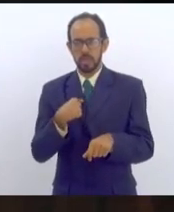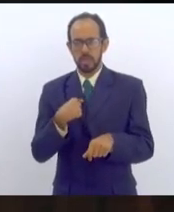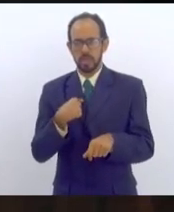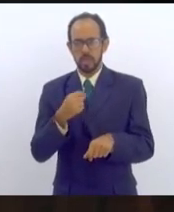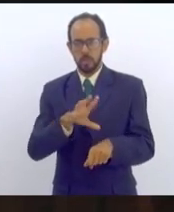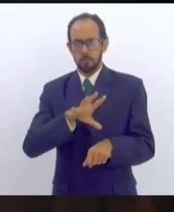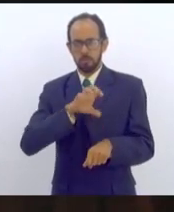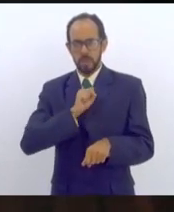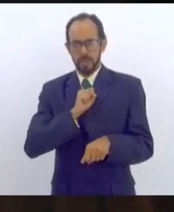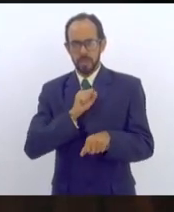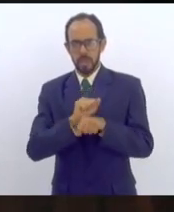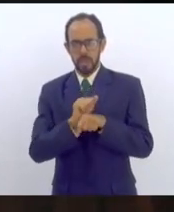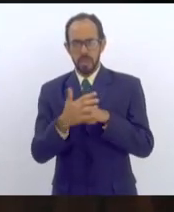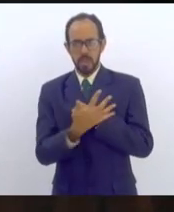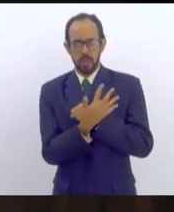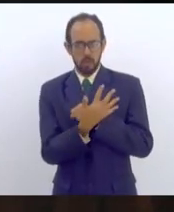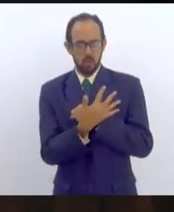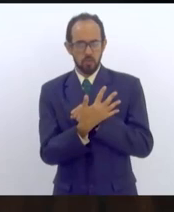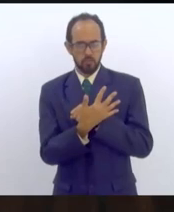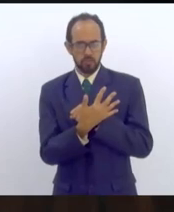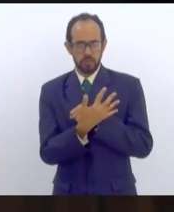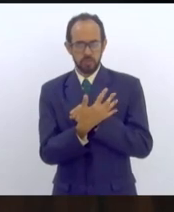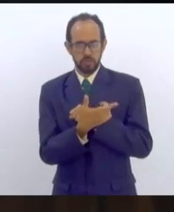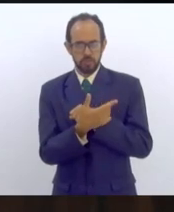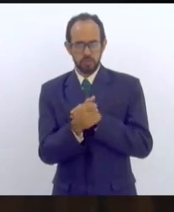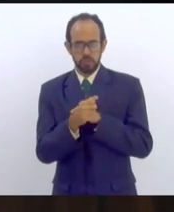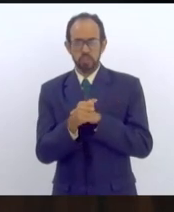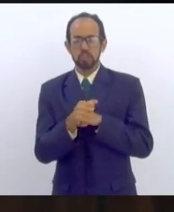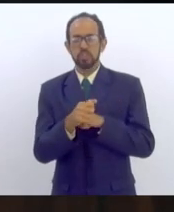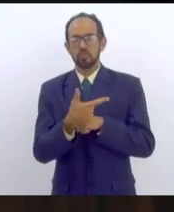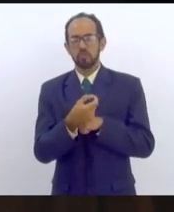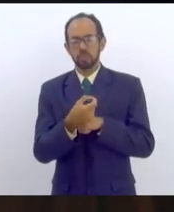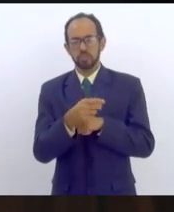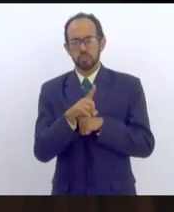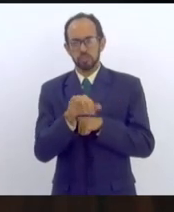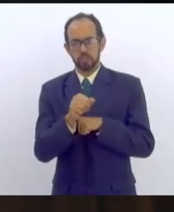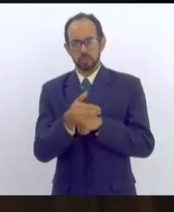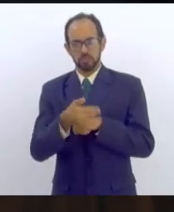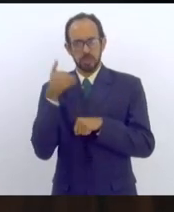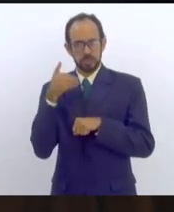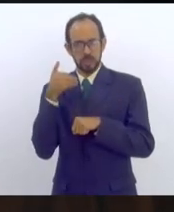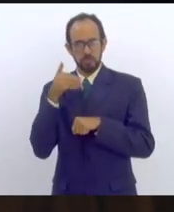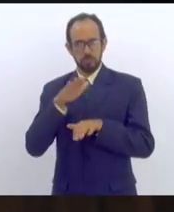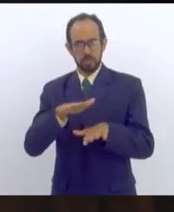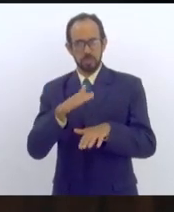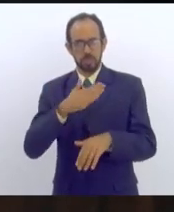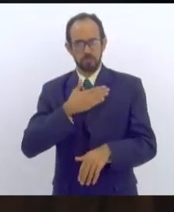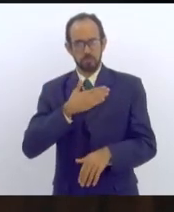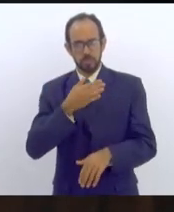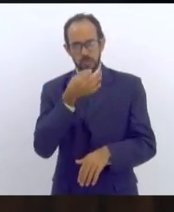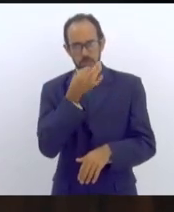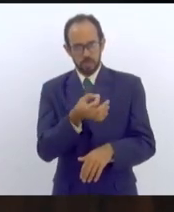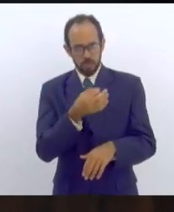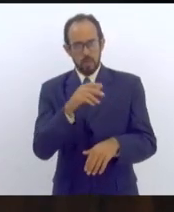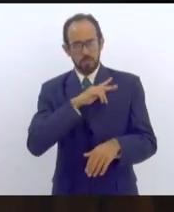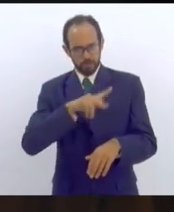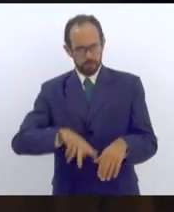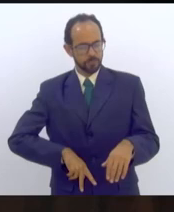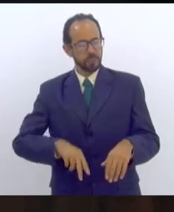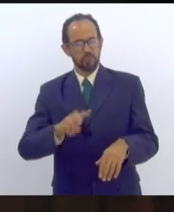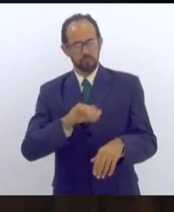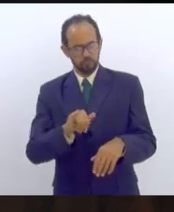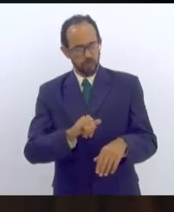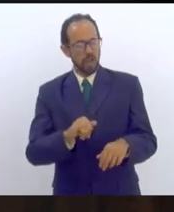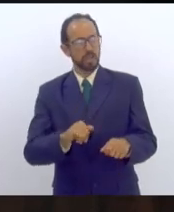pela Covid há menos de 20 dias atrás. Mas, também, de minha parte, tenho a certeza que a presidência vai deliberar sempre com a vontade